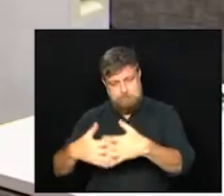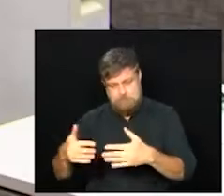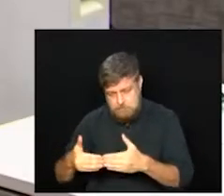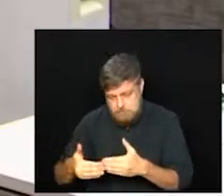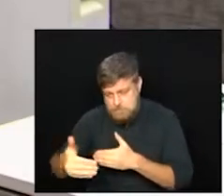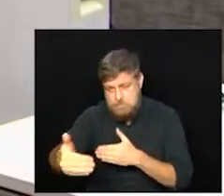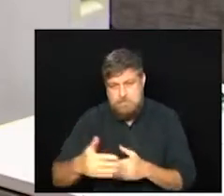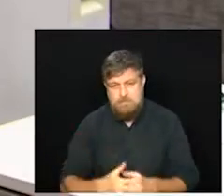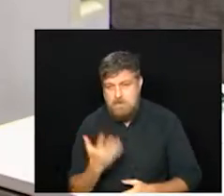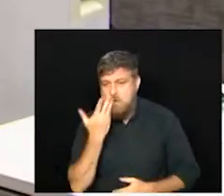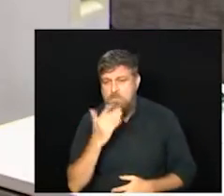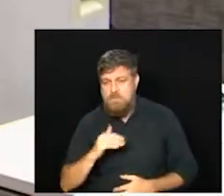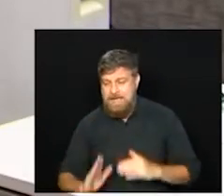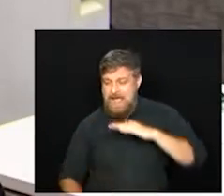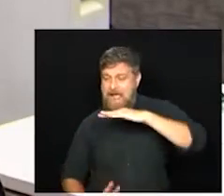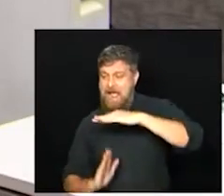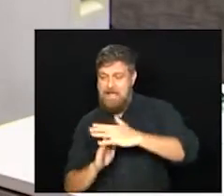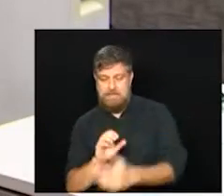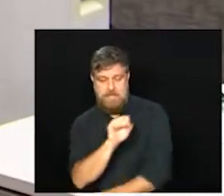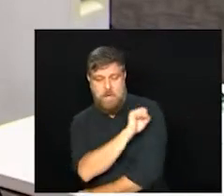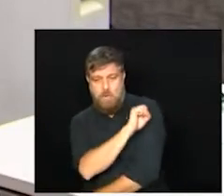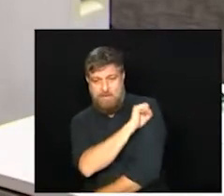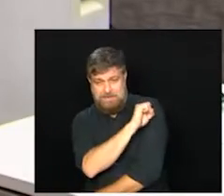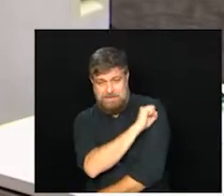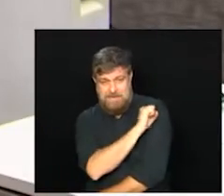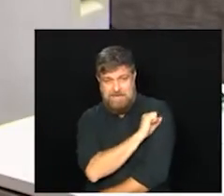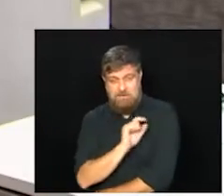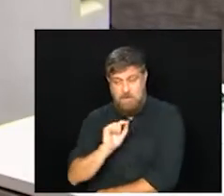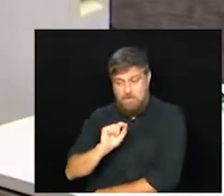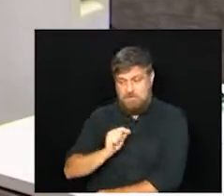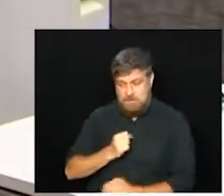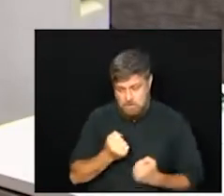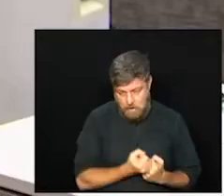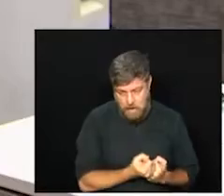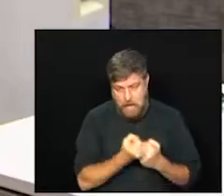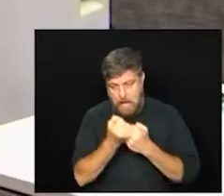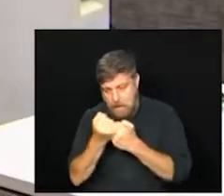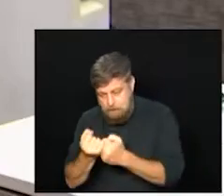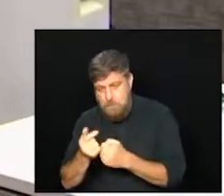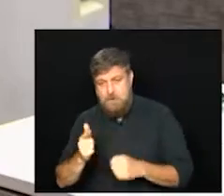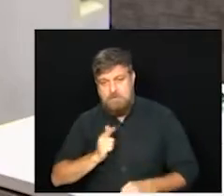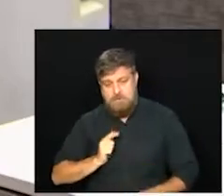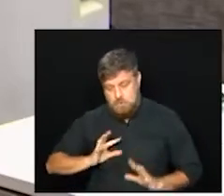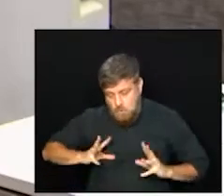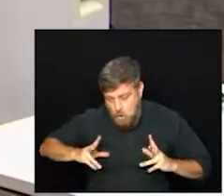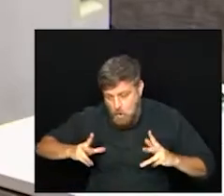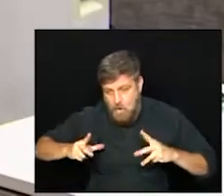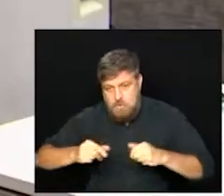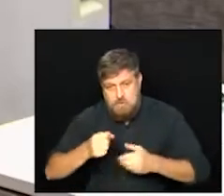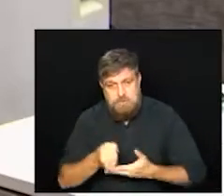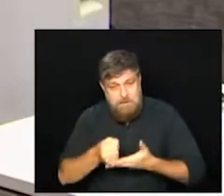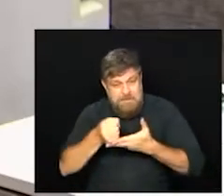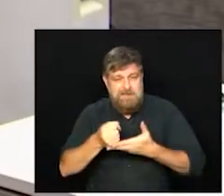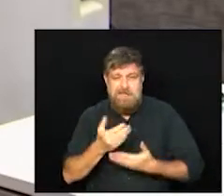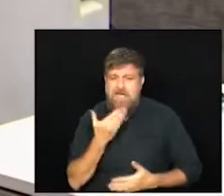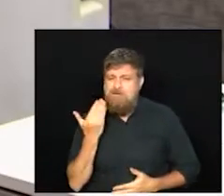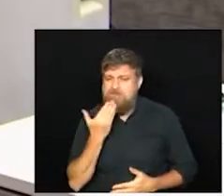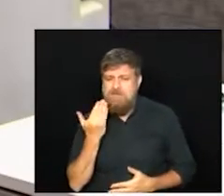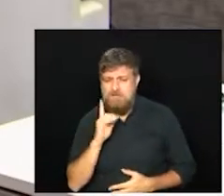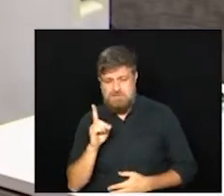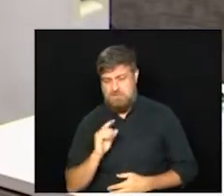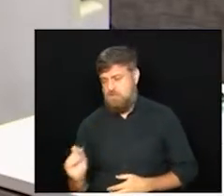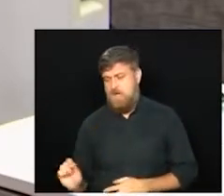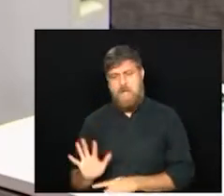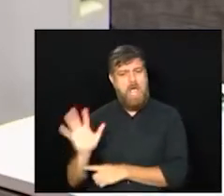desde o primeiro ano letivo até a 8ª série, ou até mais, com o apoio da prefeitura, com o apoio de todo mundo, não é difícil, é fácil, não é um projeto